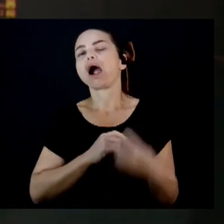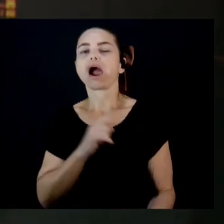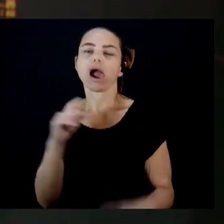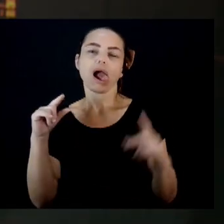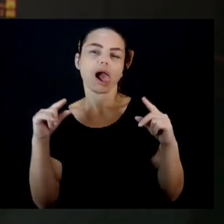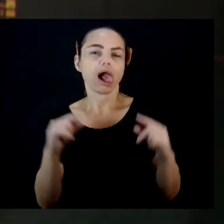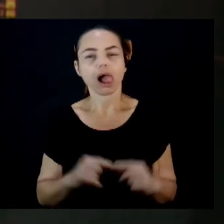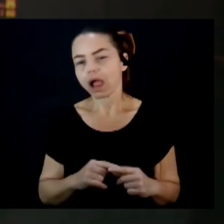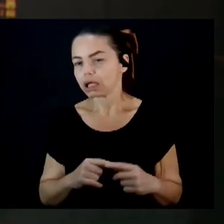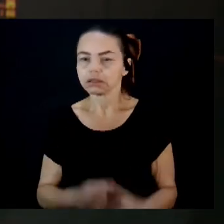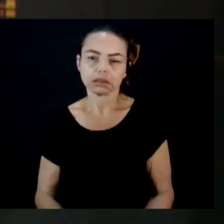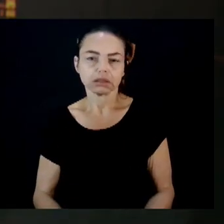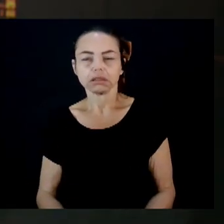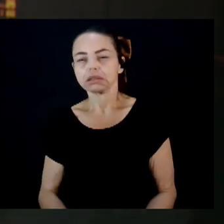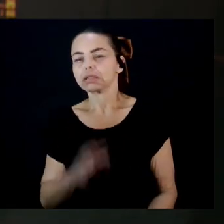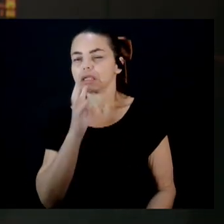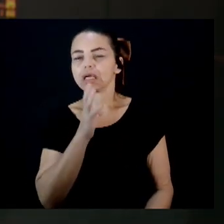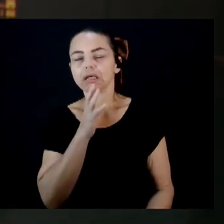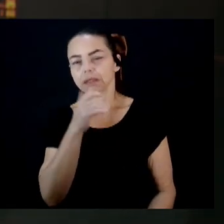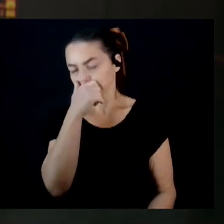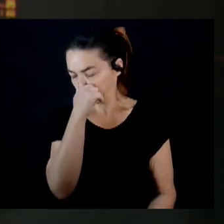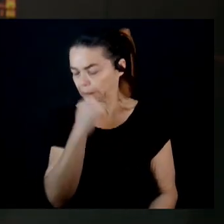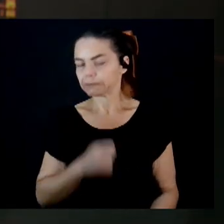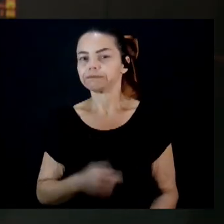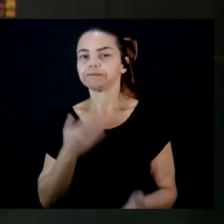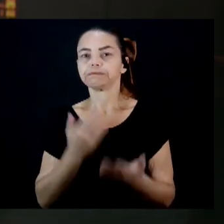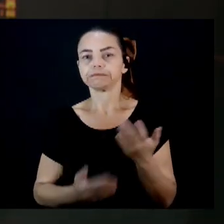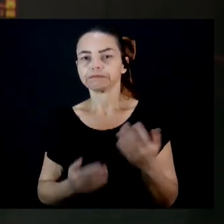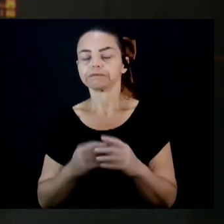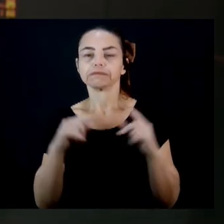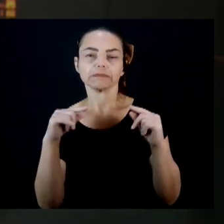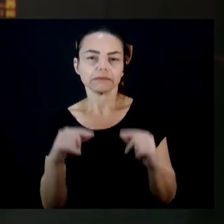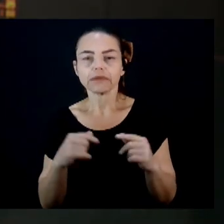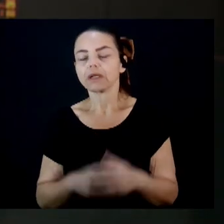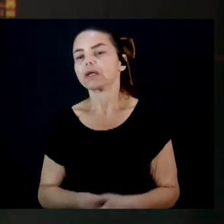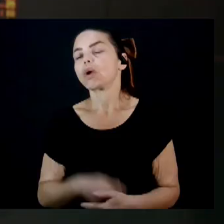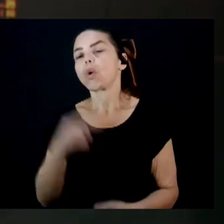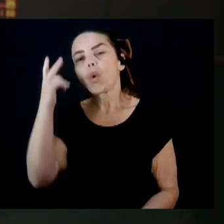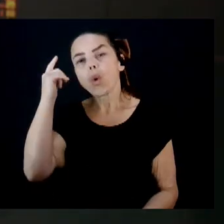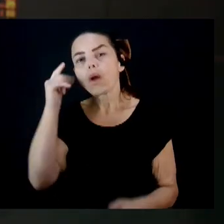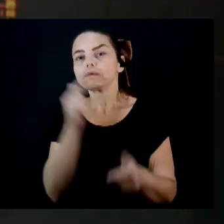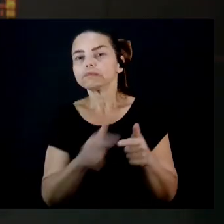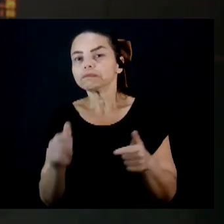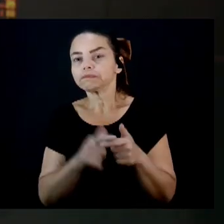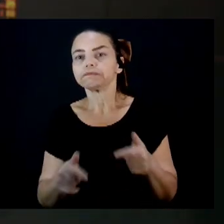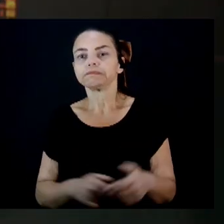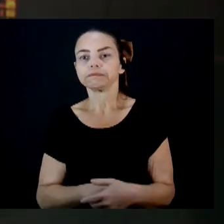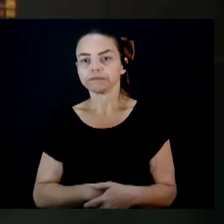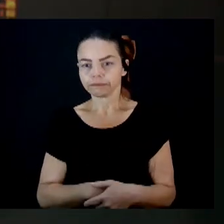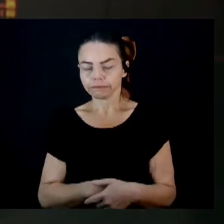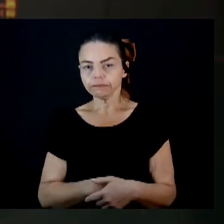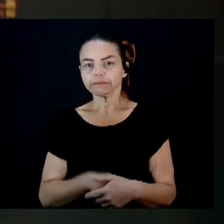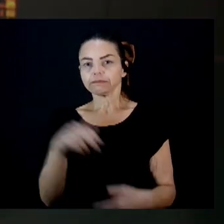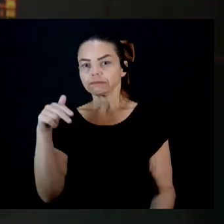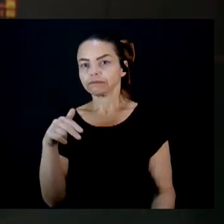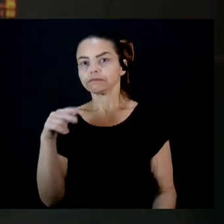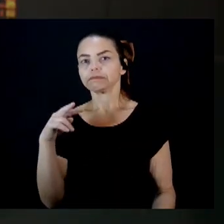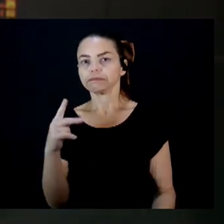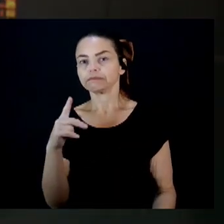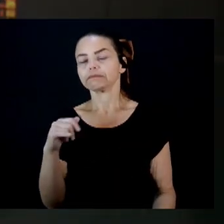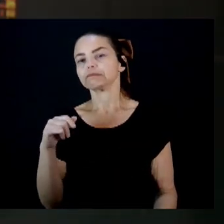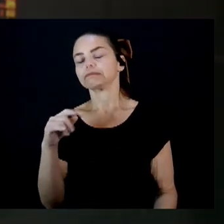sexual, conhecida como perda de libido, é um problema comum. De acordo com o NHS, que é o National